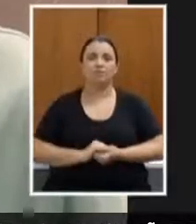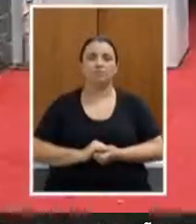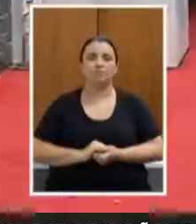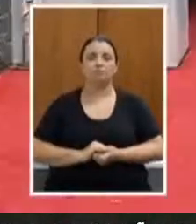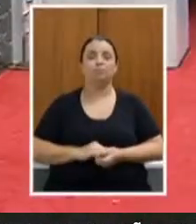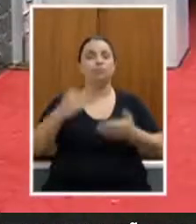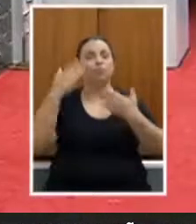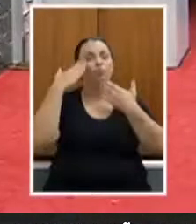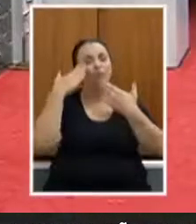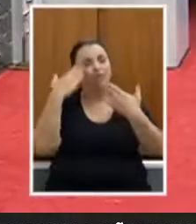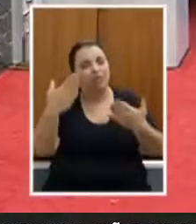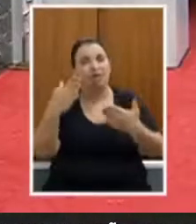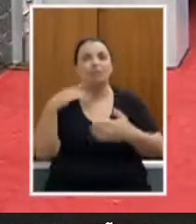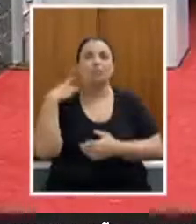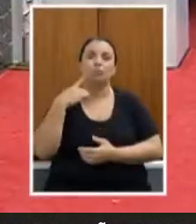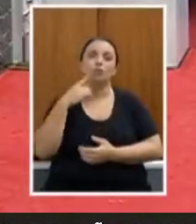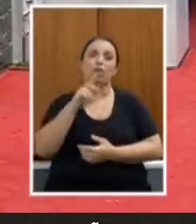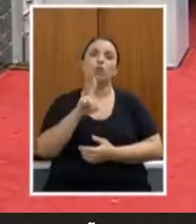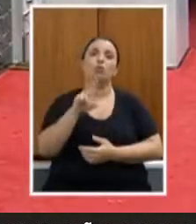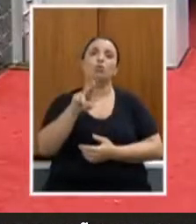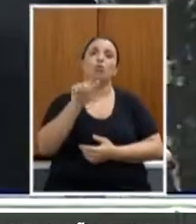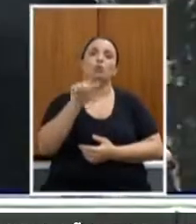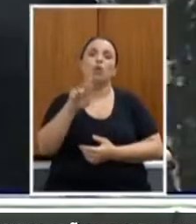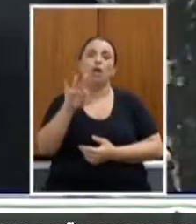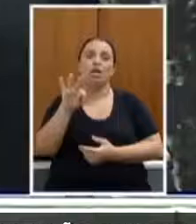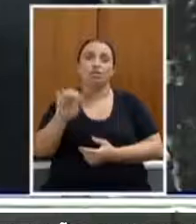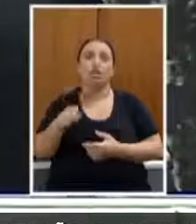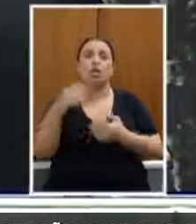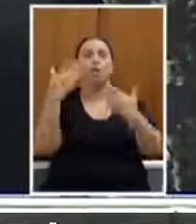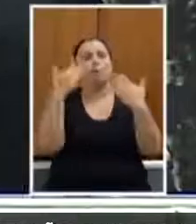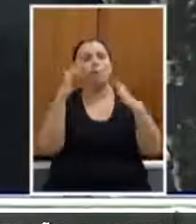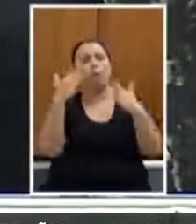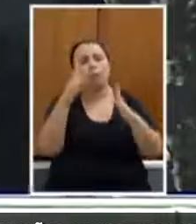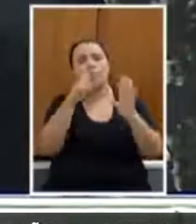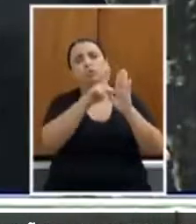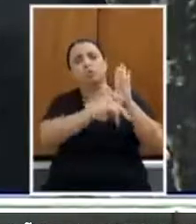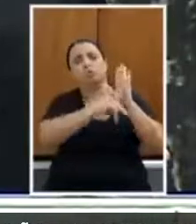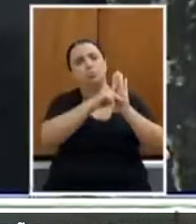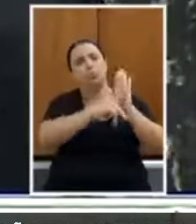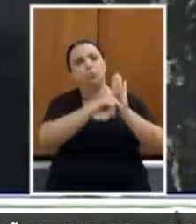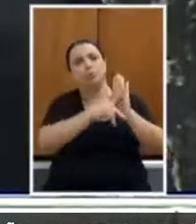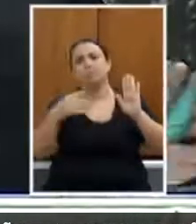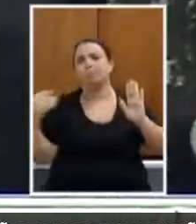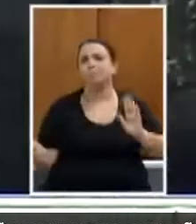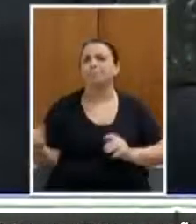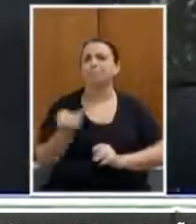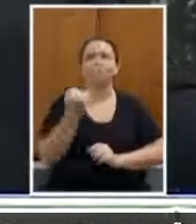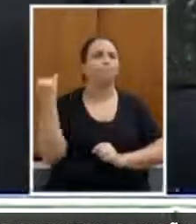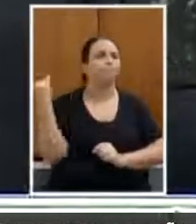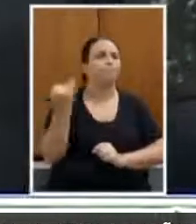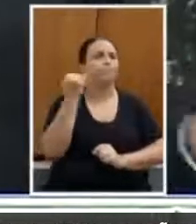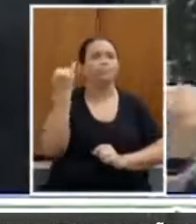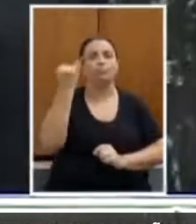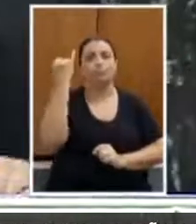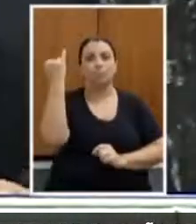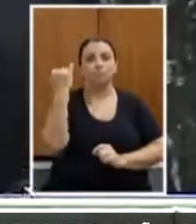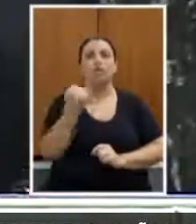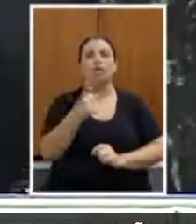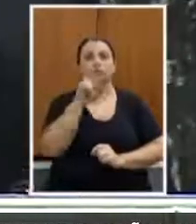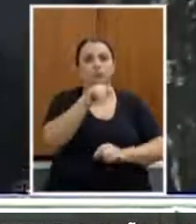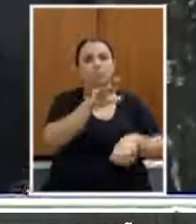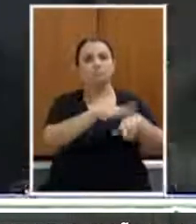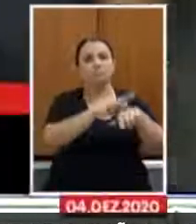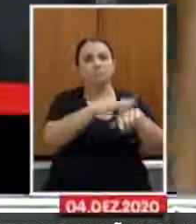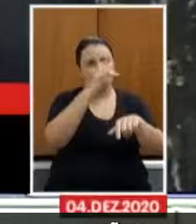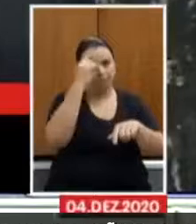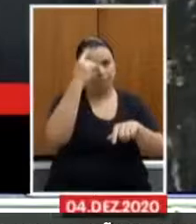Muito obrigado, deputado Duarte Bechir. Parabéns pelo projeto tão importante de iniciativa de Vossa